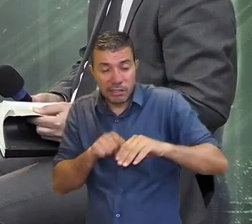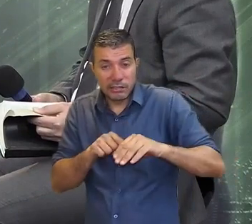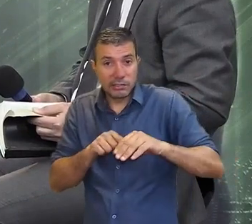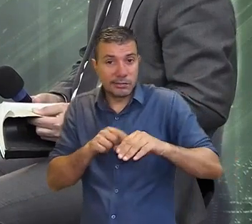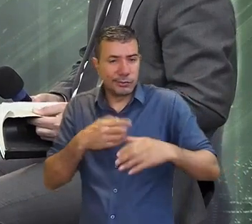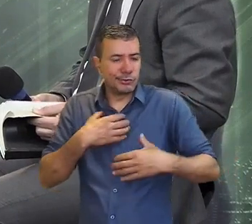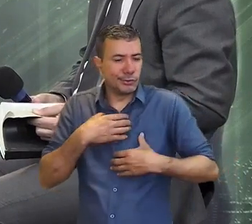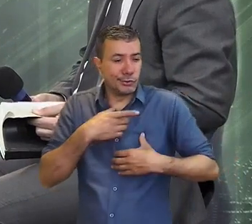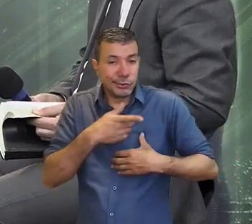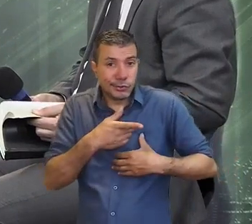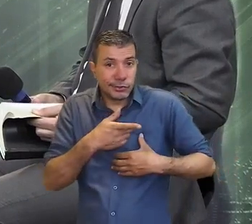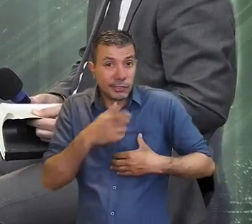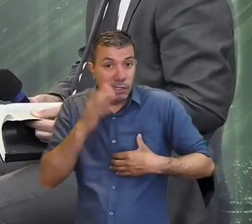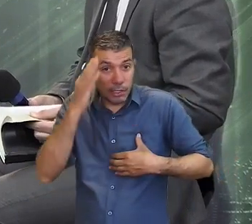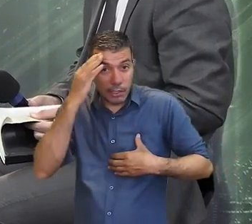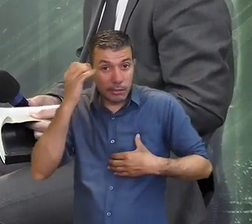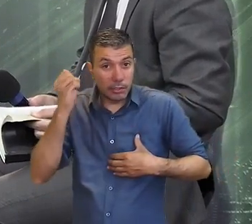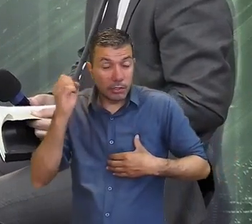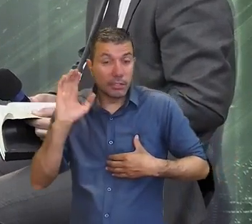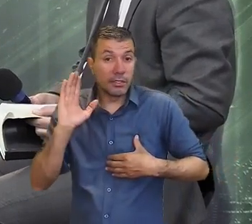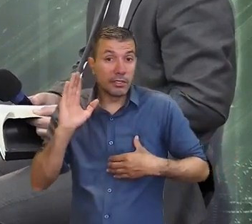o sentido, quem tem sabedoria,